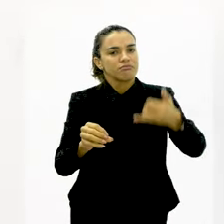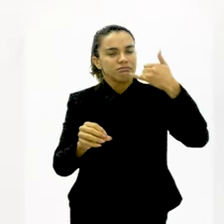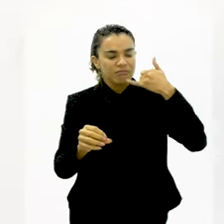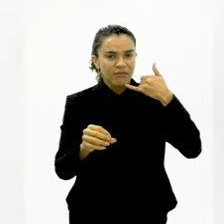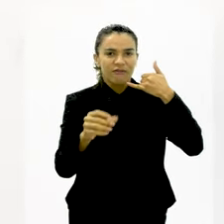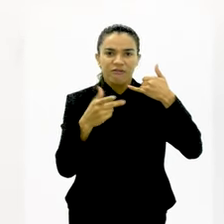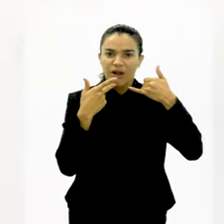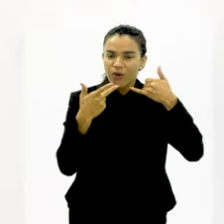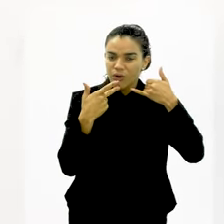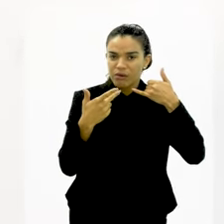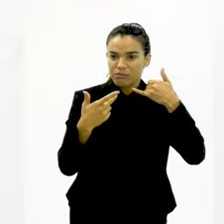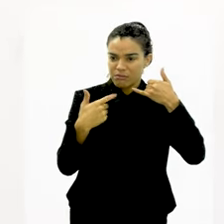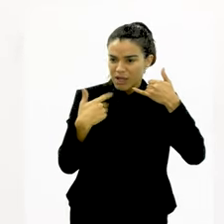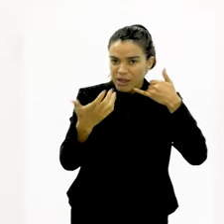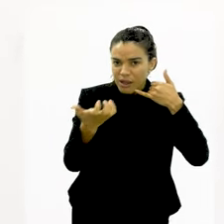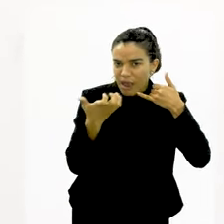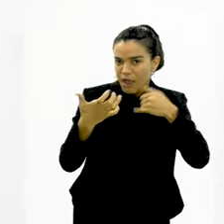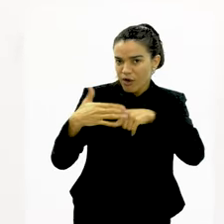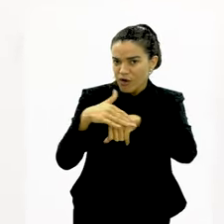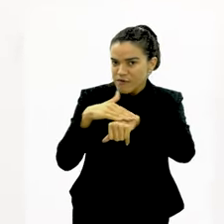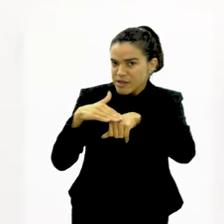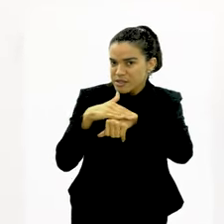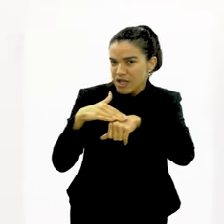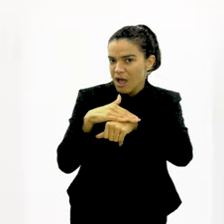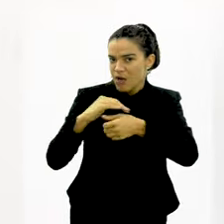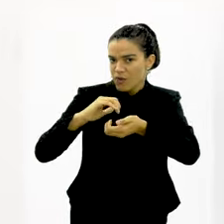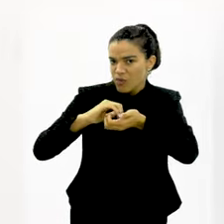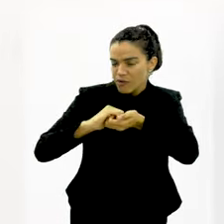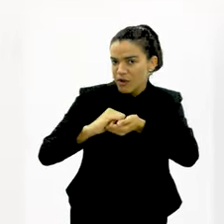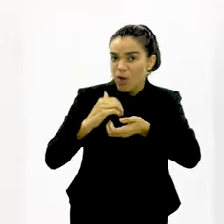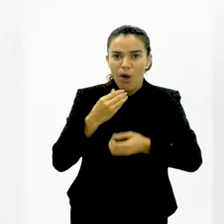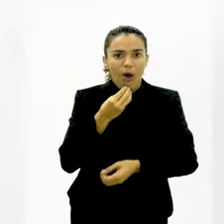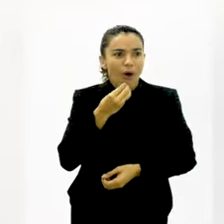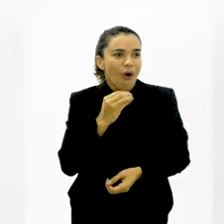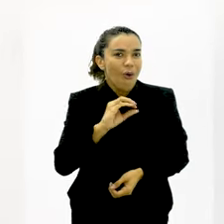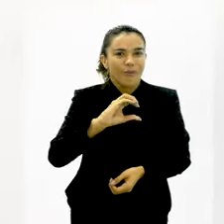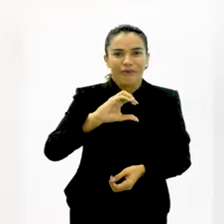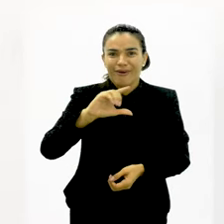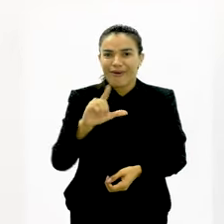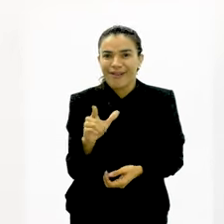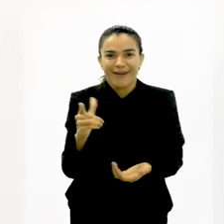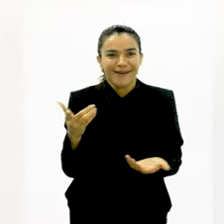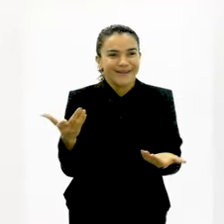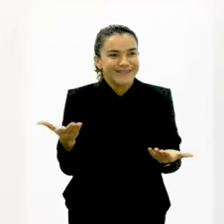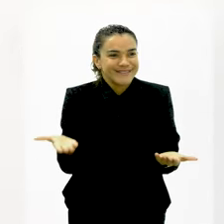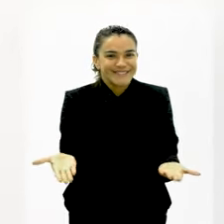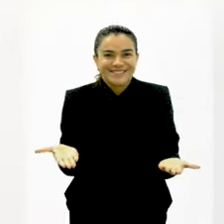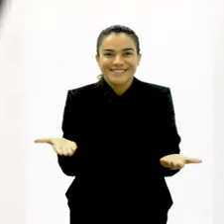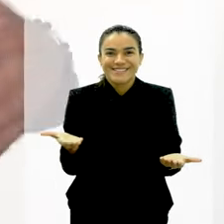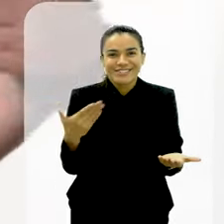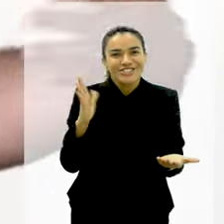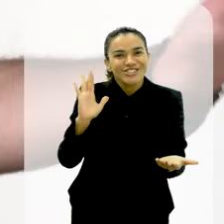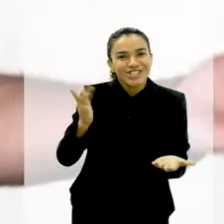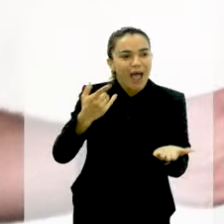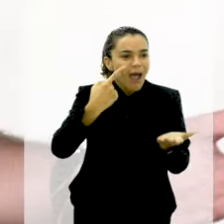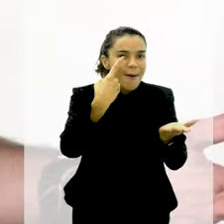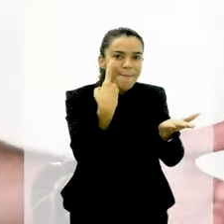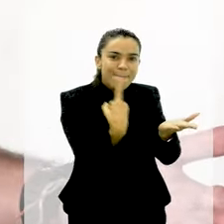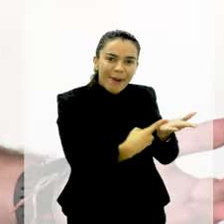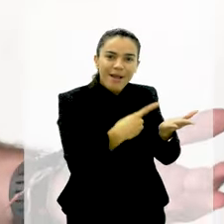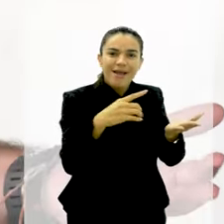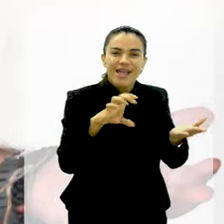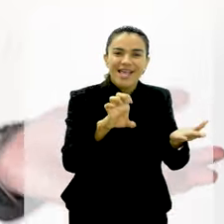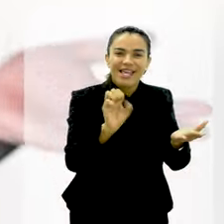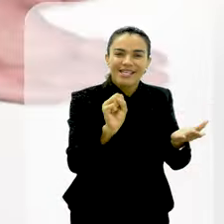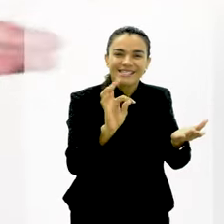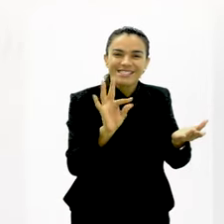ligou e falou assim: Tarcísio, você quer conversar com a Viradouro? Gente, claro, apesar de eu estava fechado com a